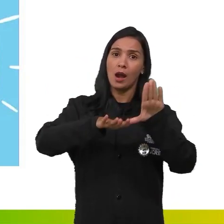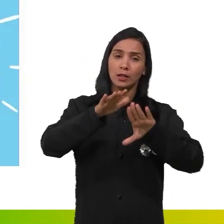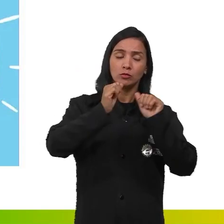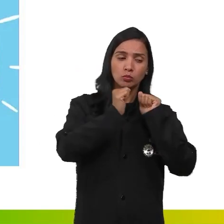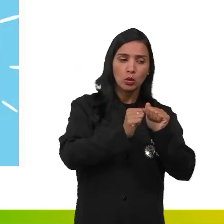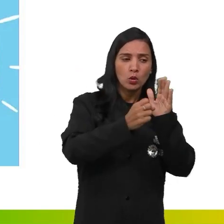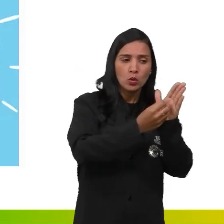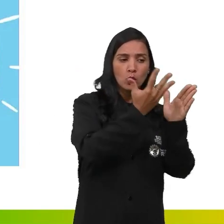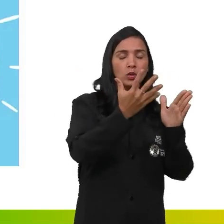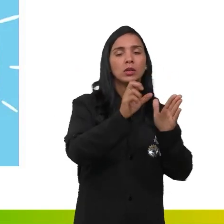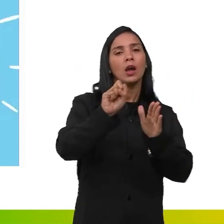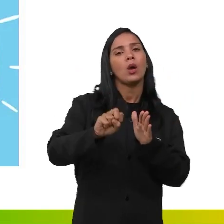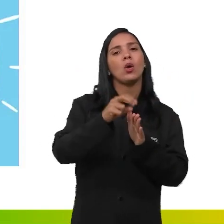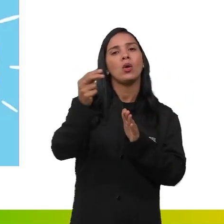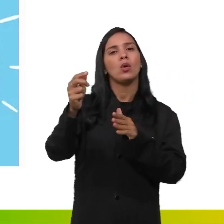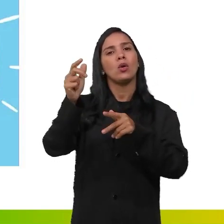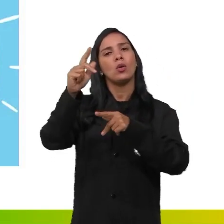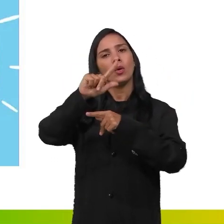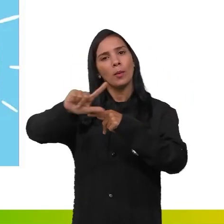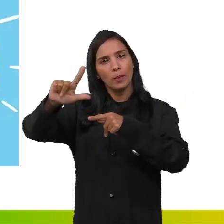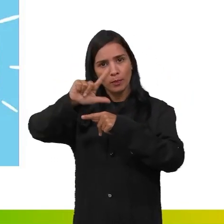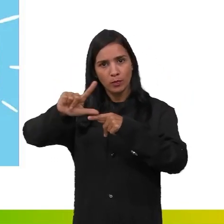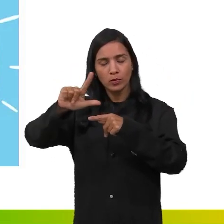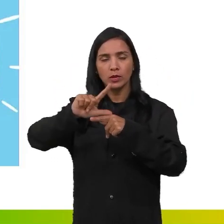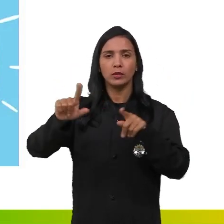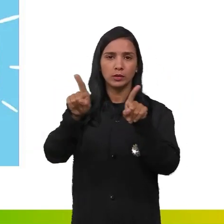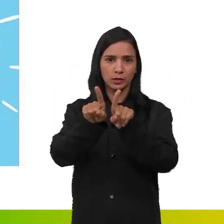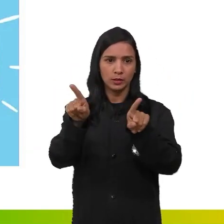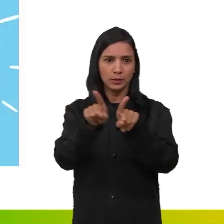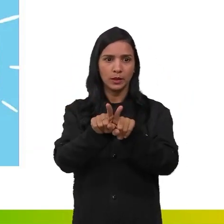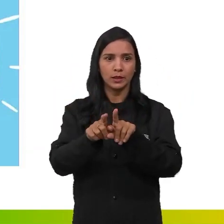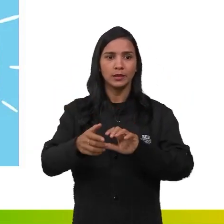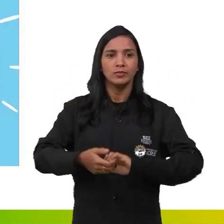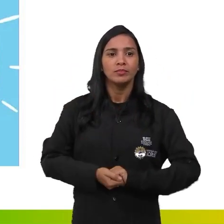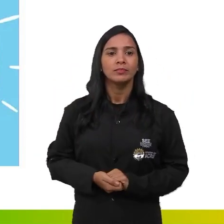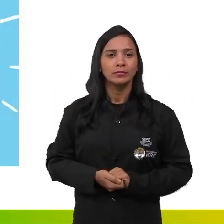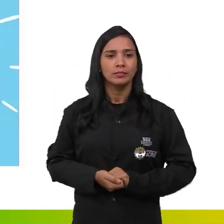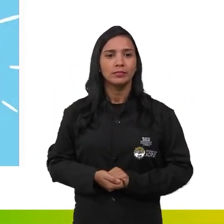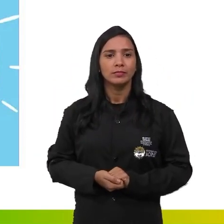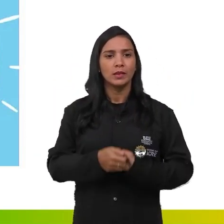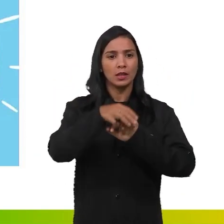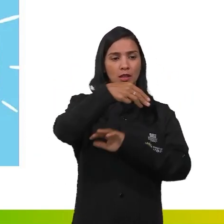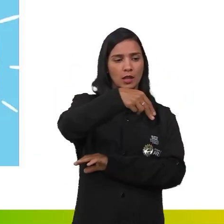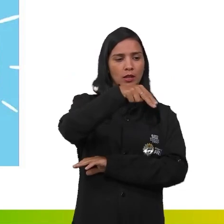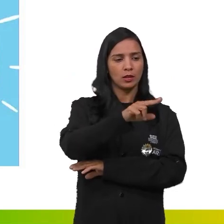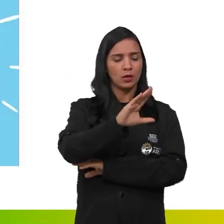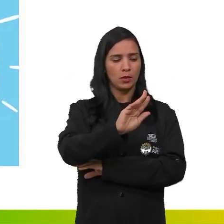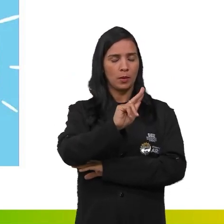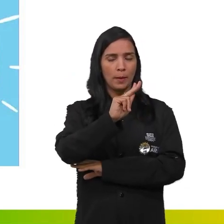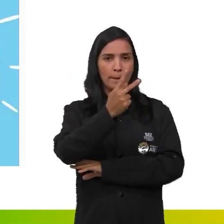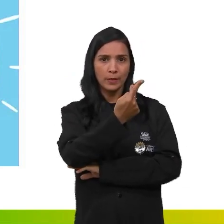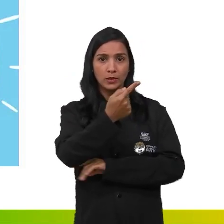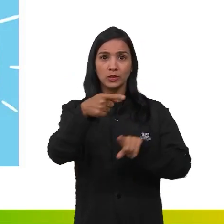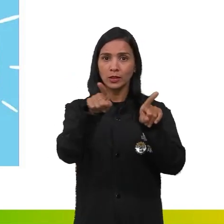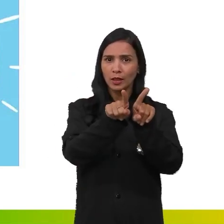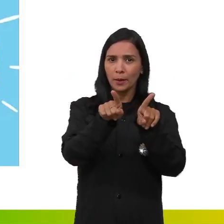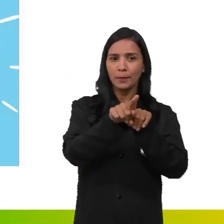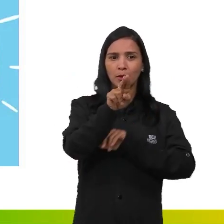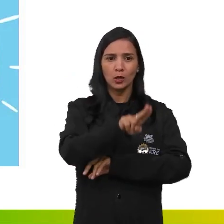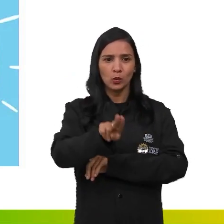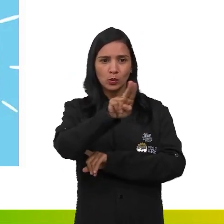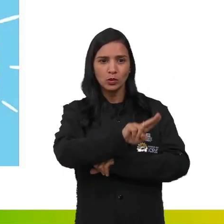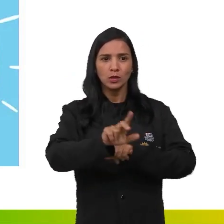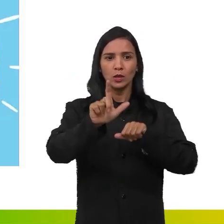contável, plural, respectivamente. Much é usado com substantivos